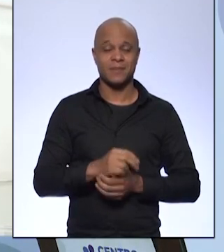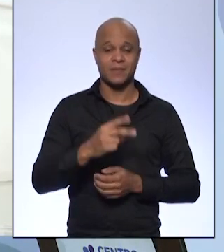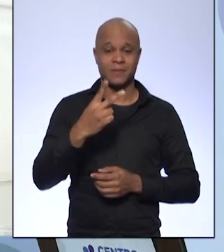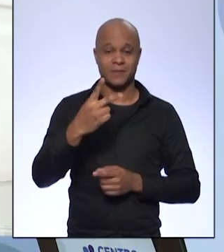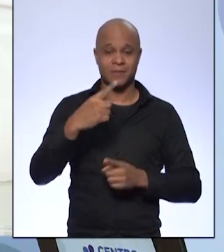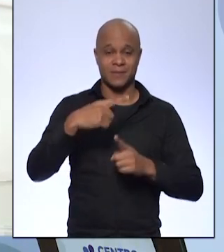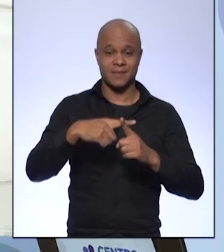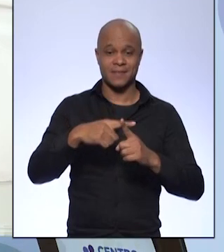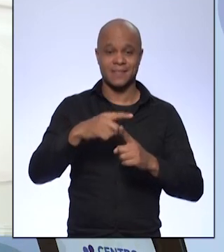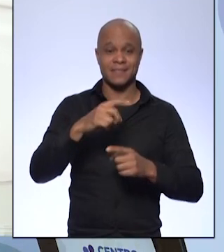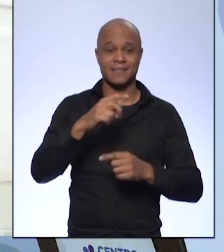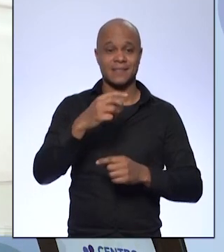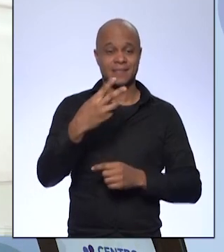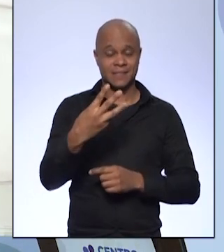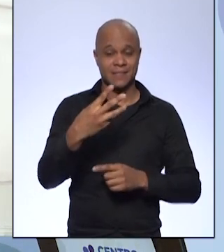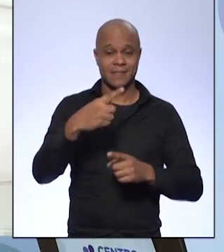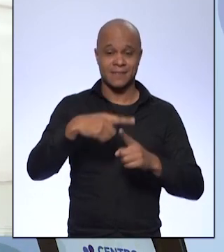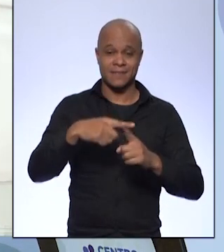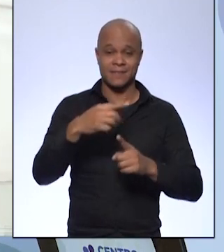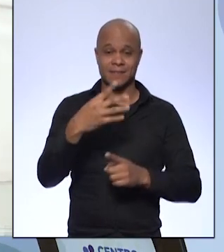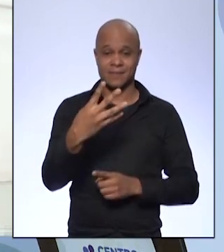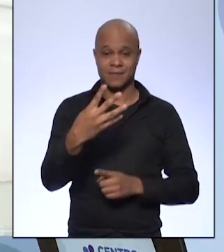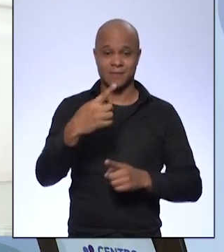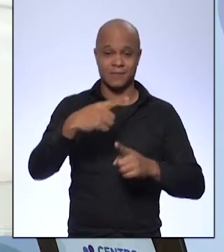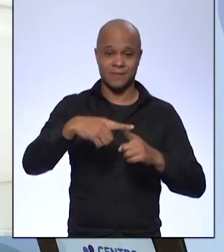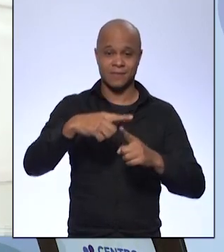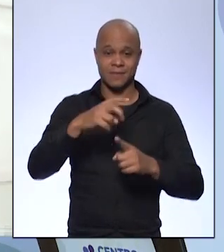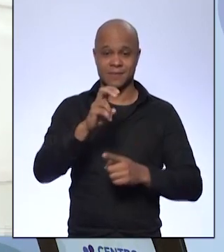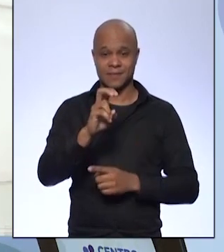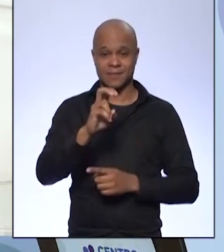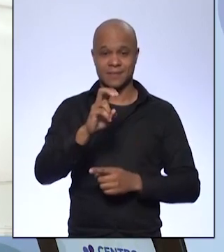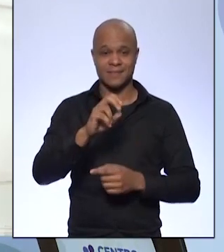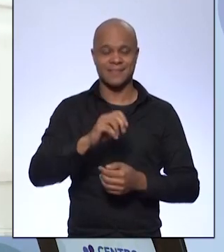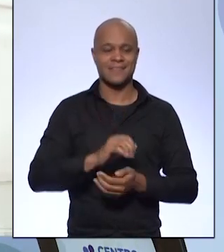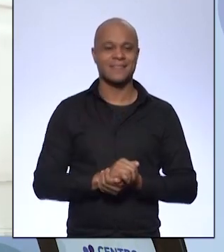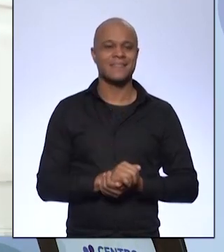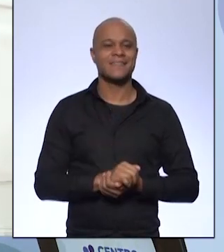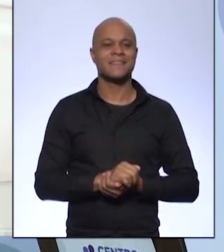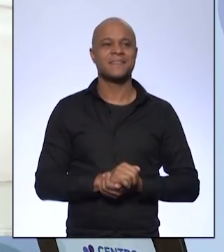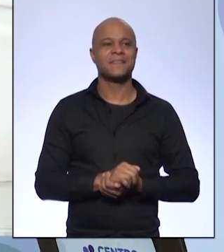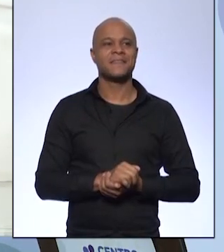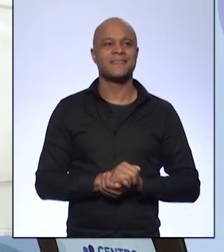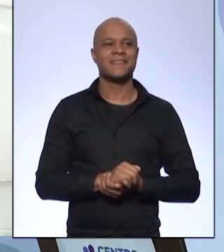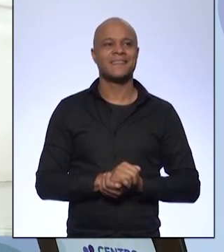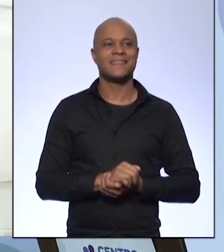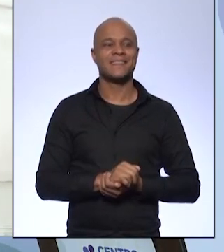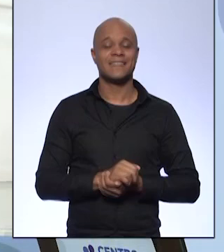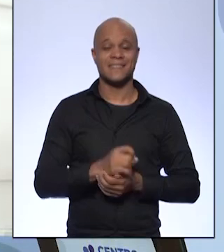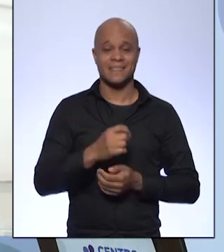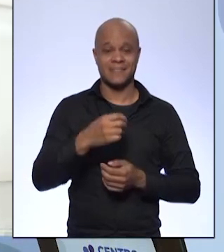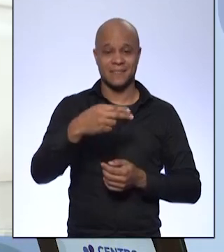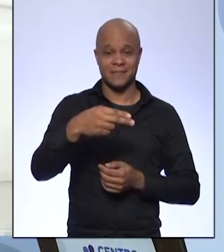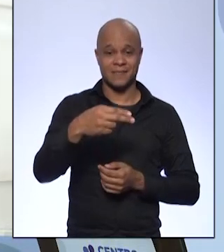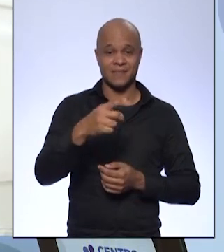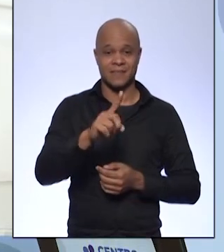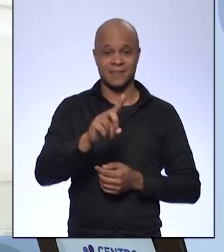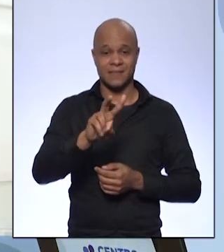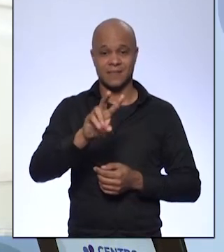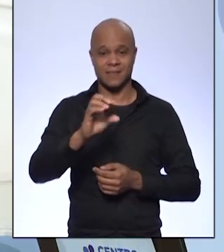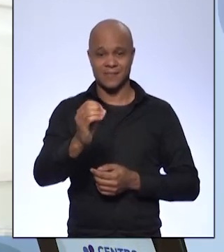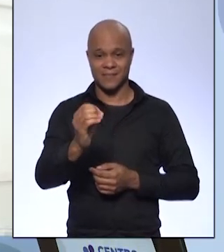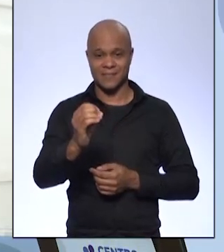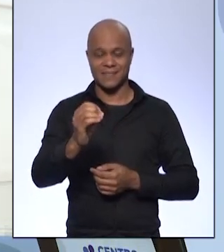2 vezes 3 vezes 4 vezes 5. Professora Roberta? Esse dá 120.